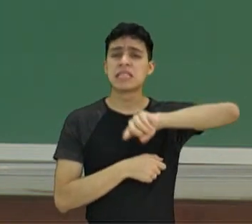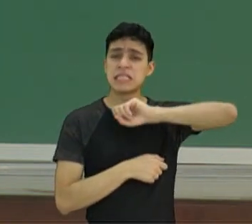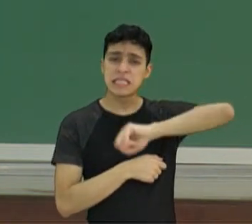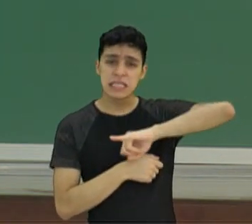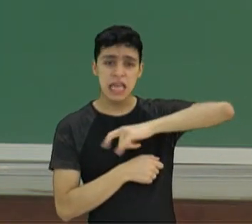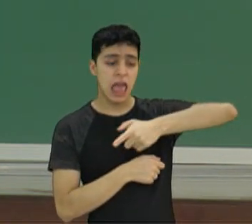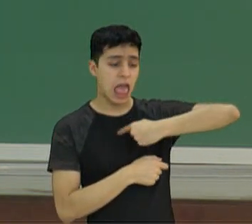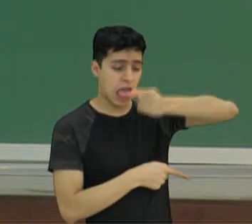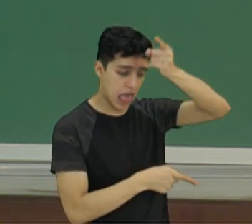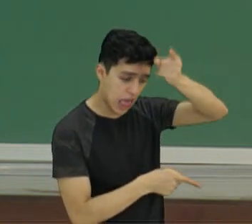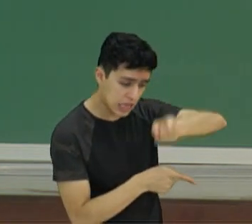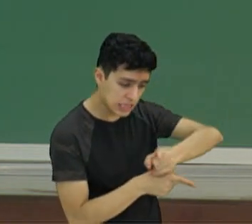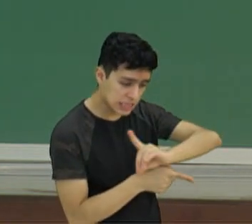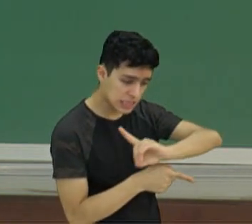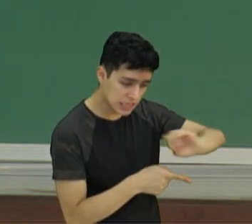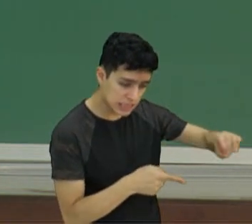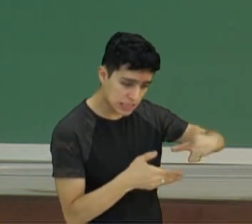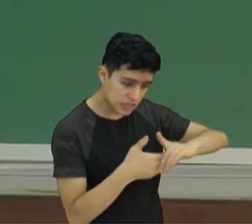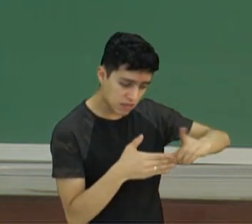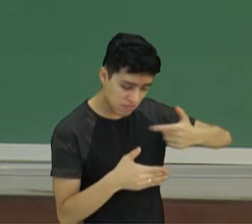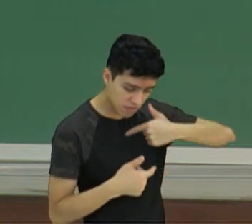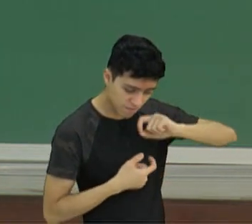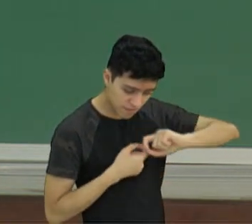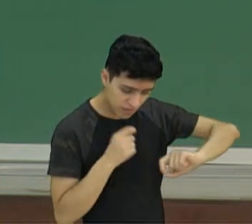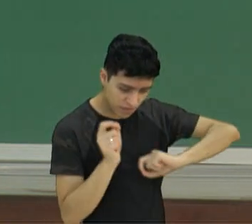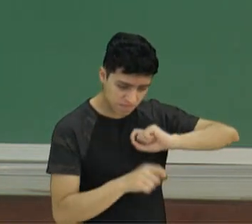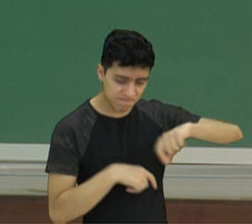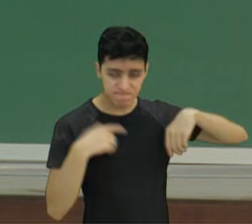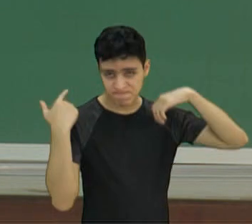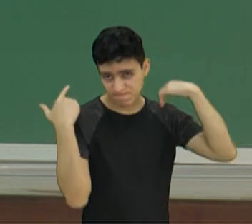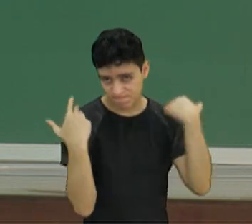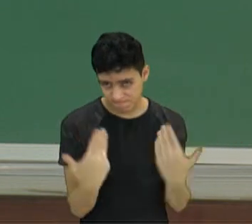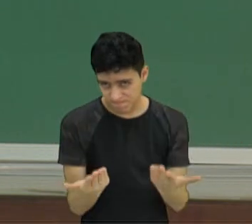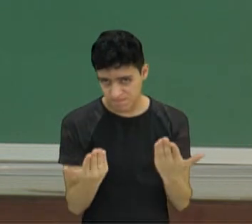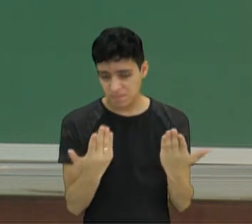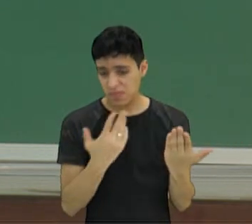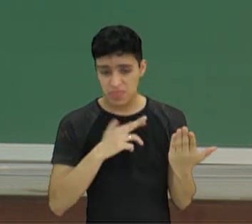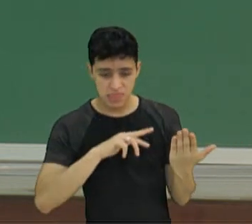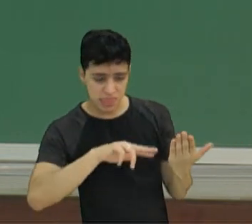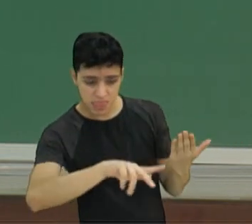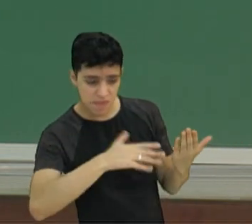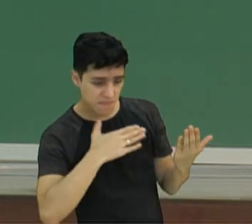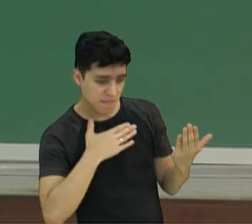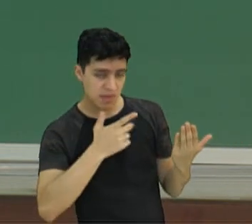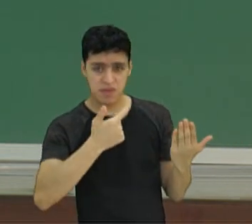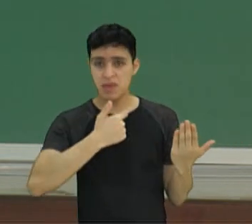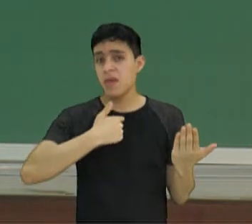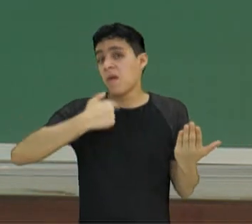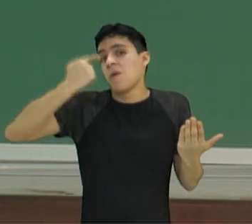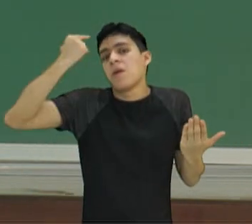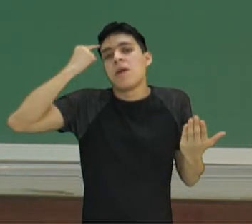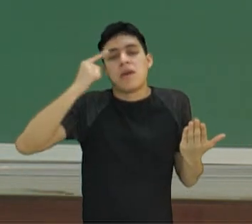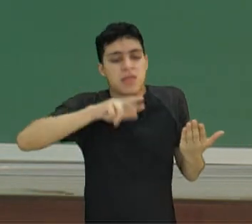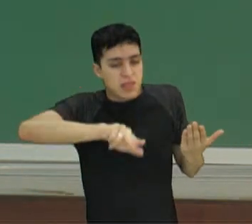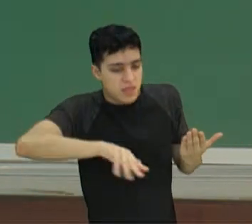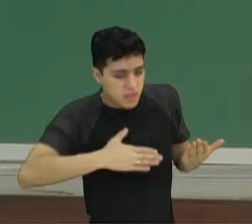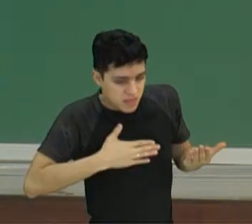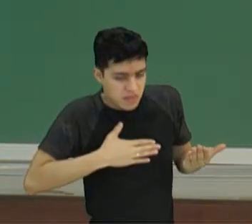em caso você encontrasse, né? Tipo, não é meu. É o que eu penso, não é meu.